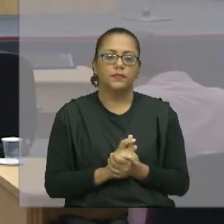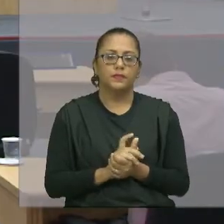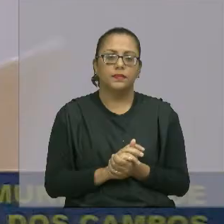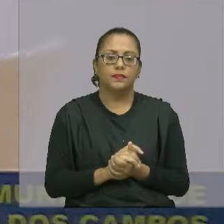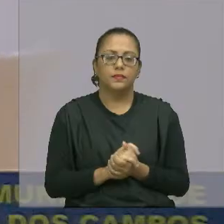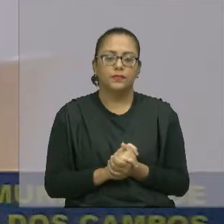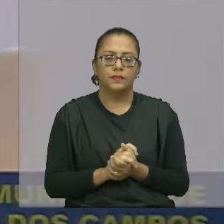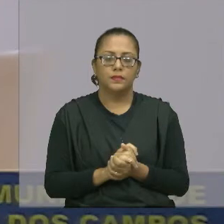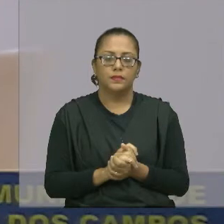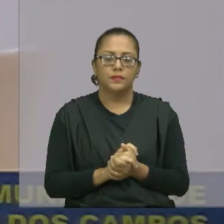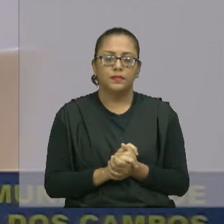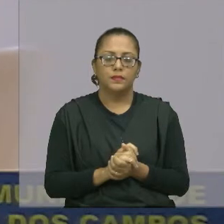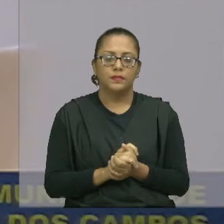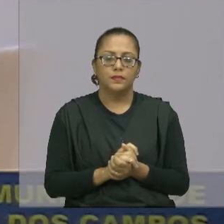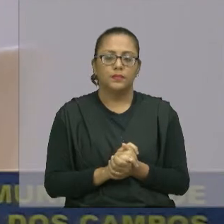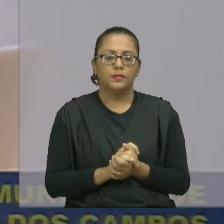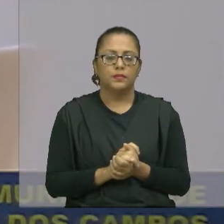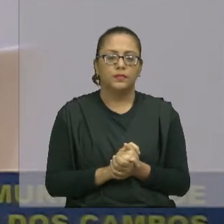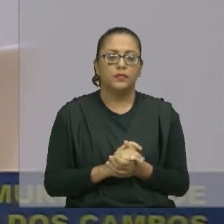Em discussão, o processo